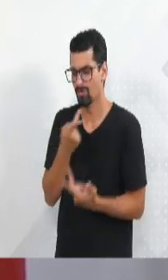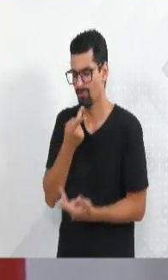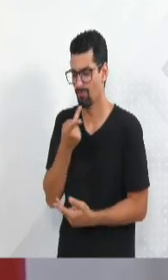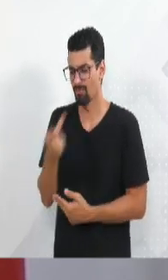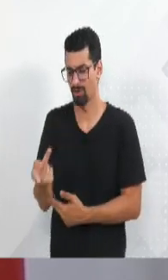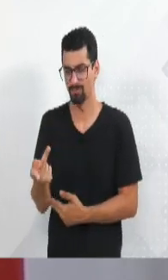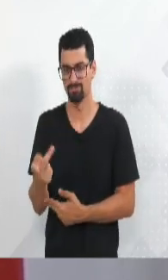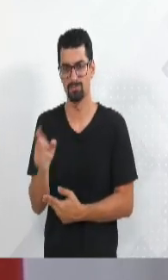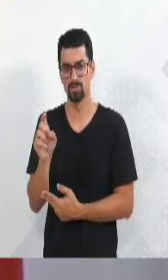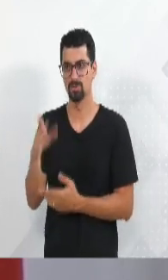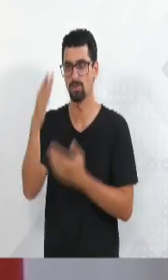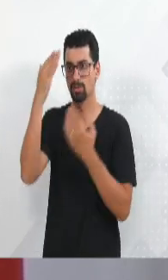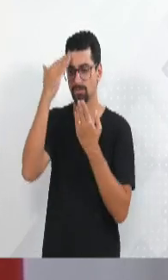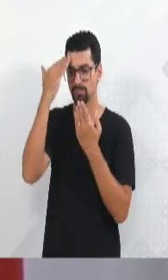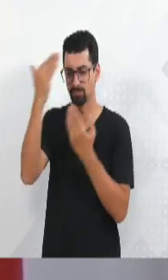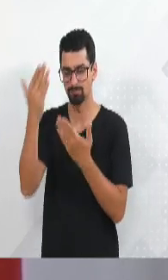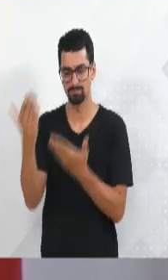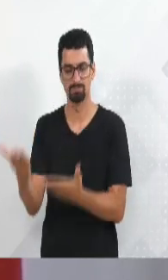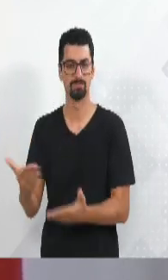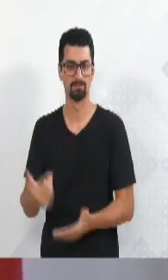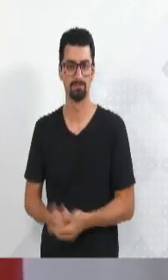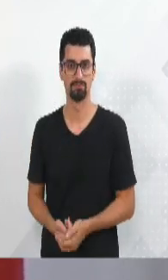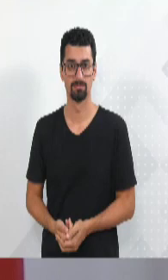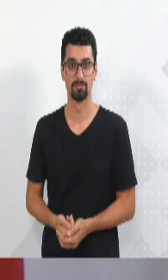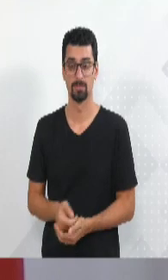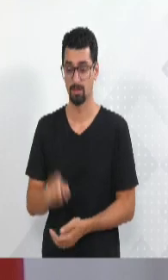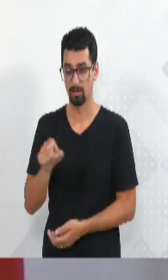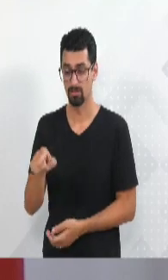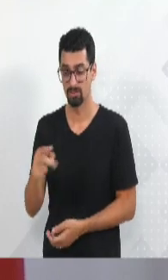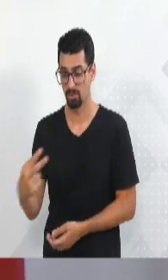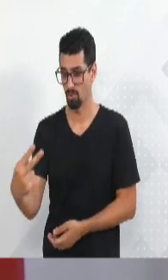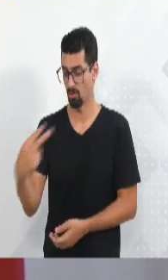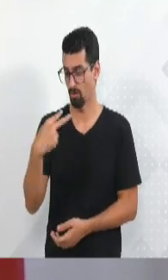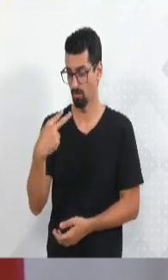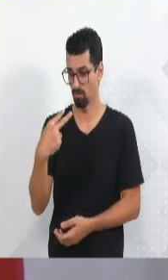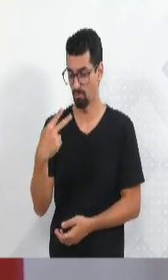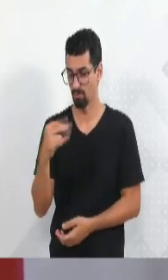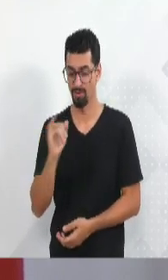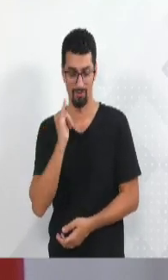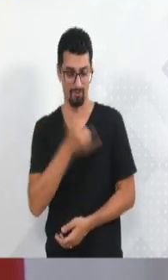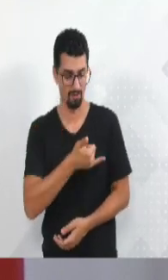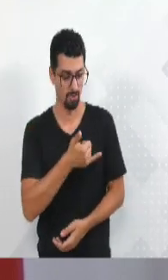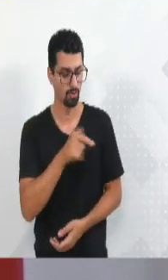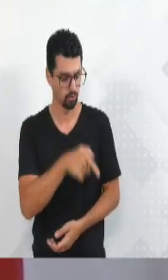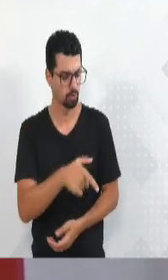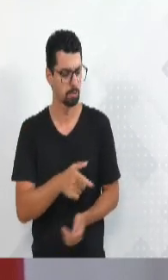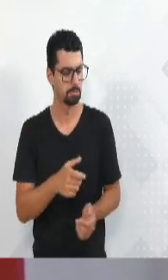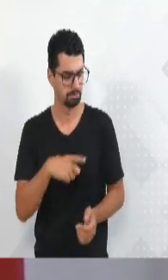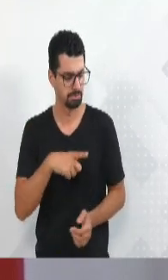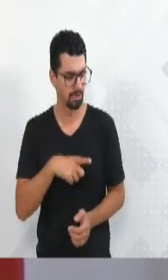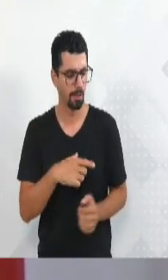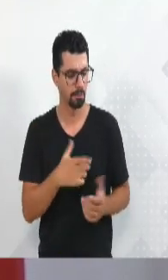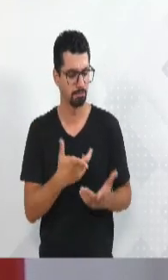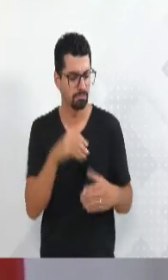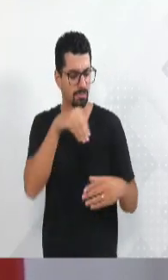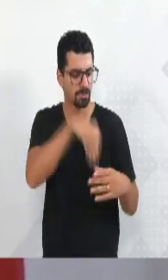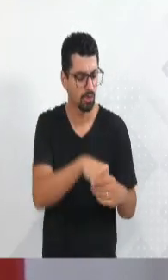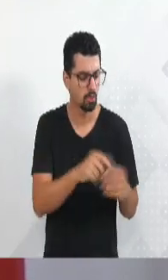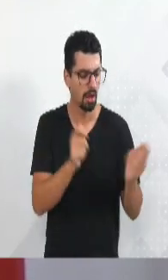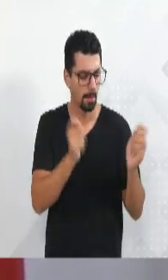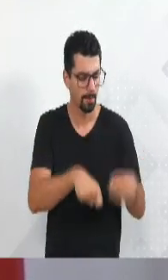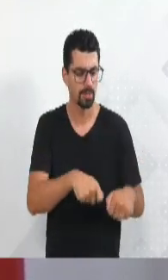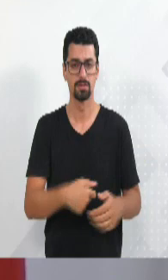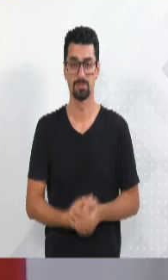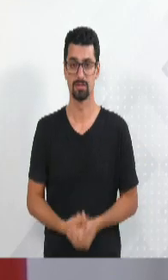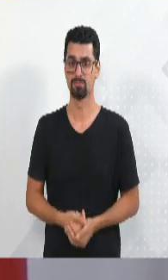só agradecimento você me olhou e você disse para mim João você tem potencial Você